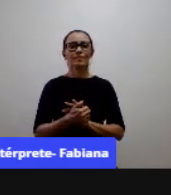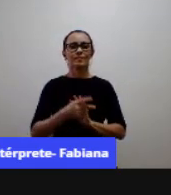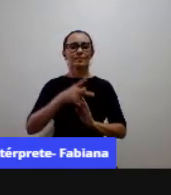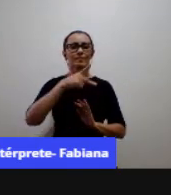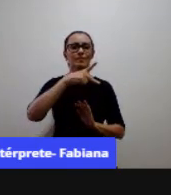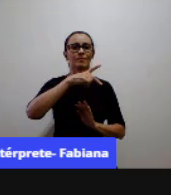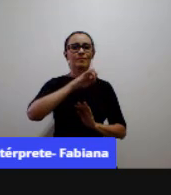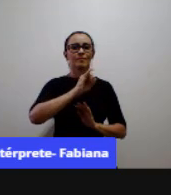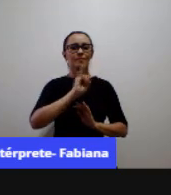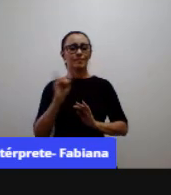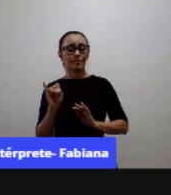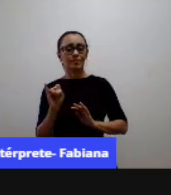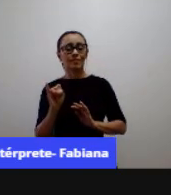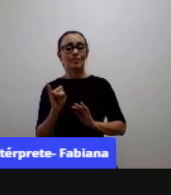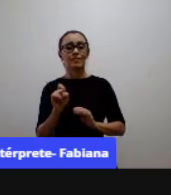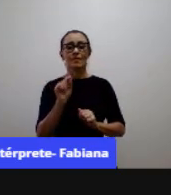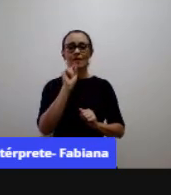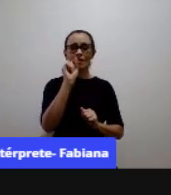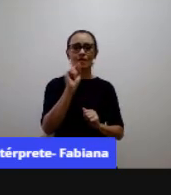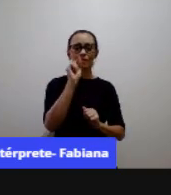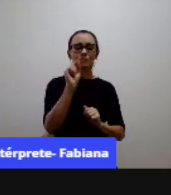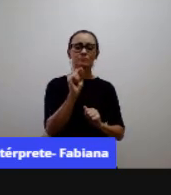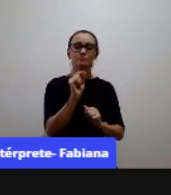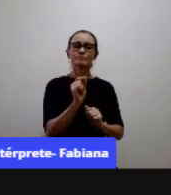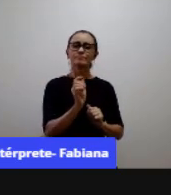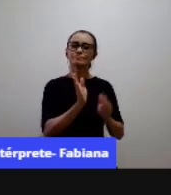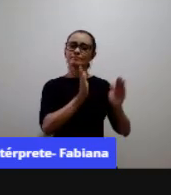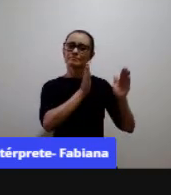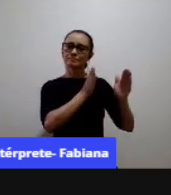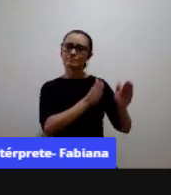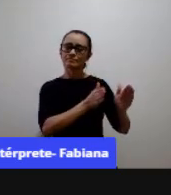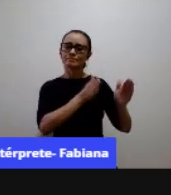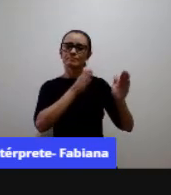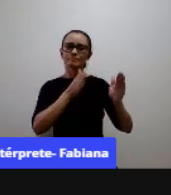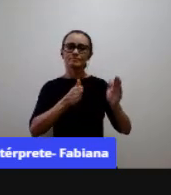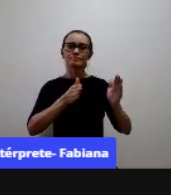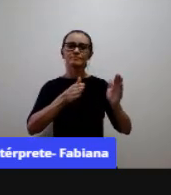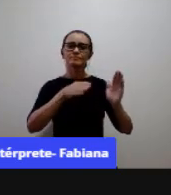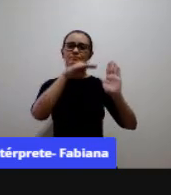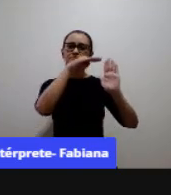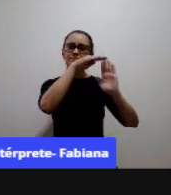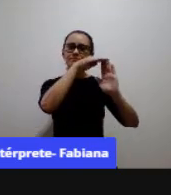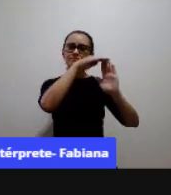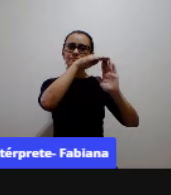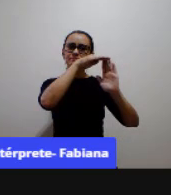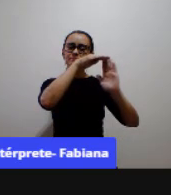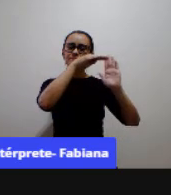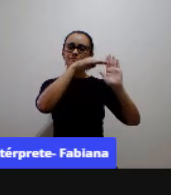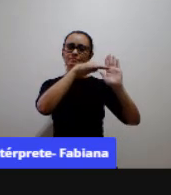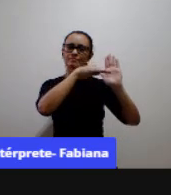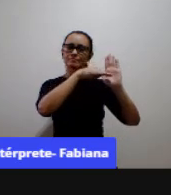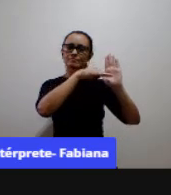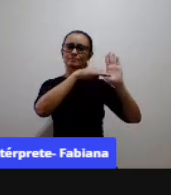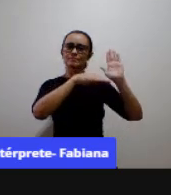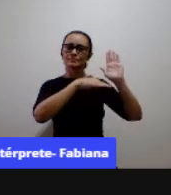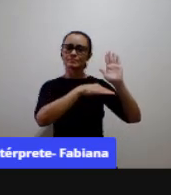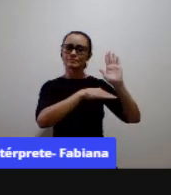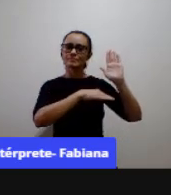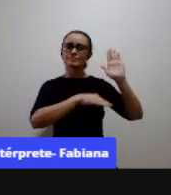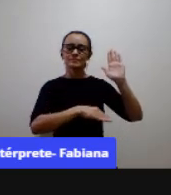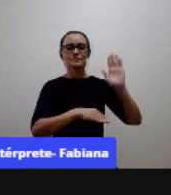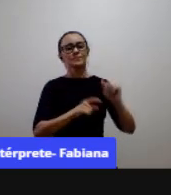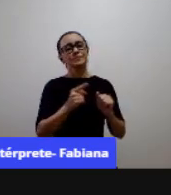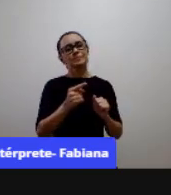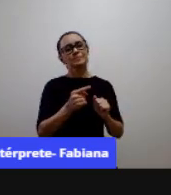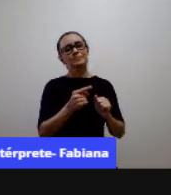individualizado, ele é dividido em níveis. E é isso que a gente precisa identificar. Quando a gente traz aí, quando